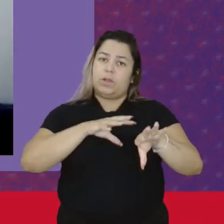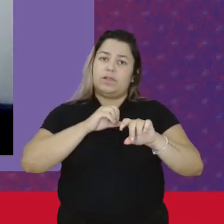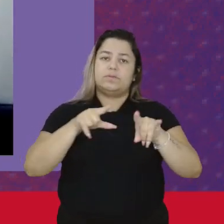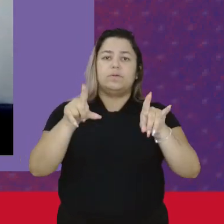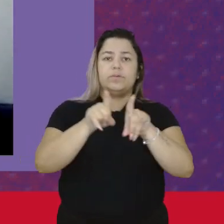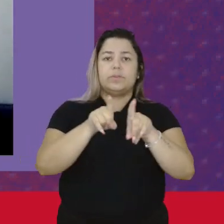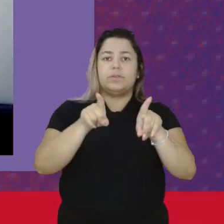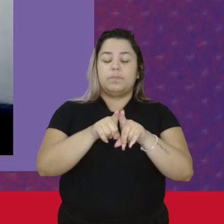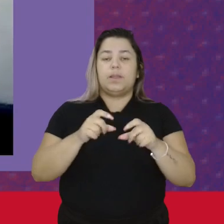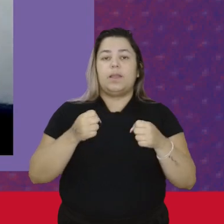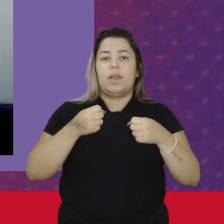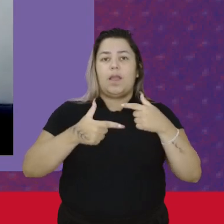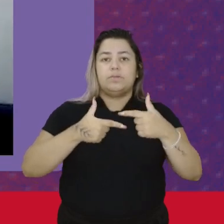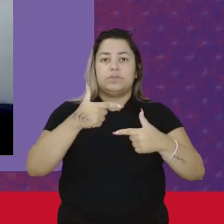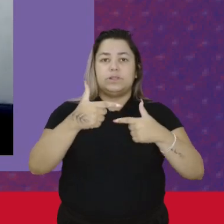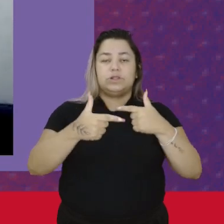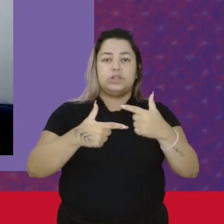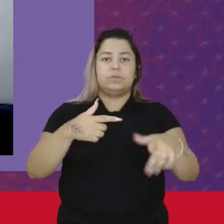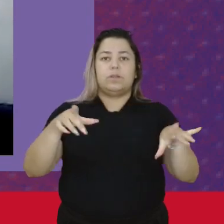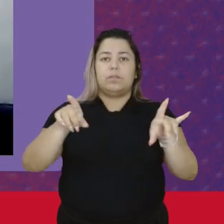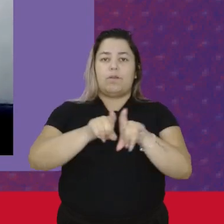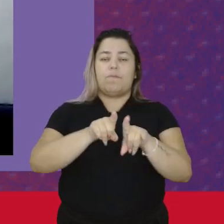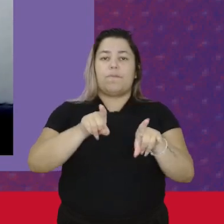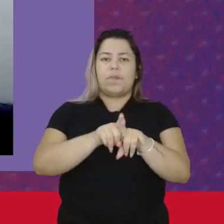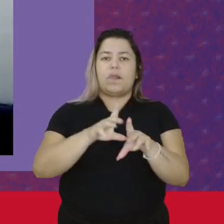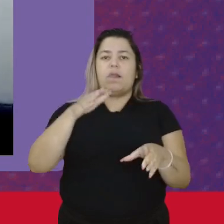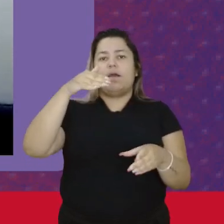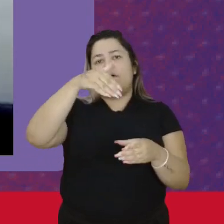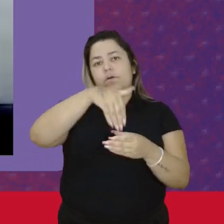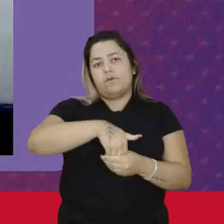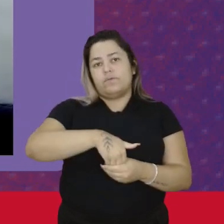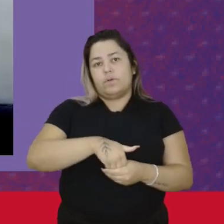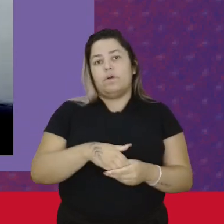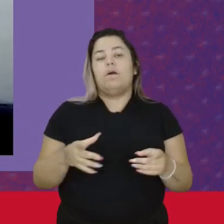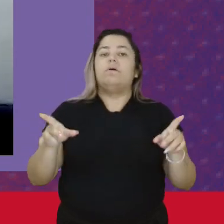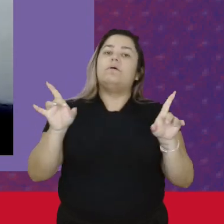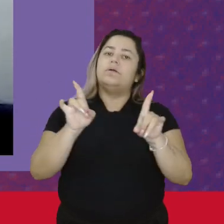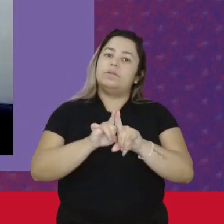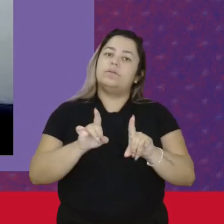também essa luta do direito ao voto. E